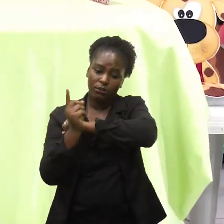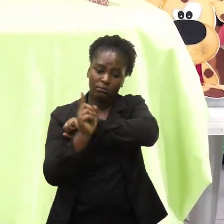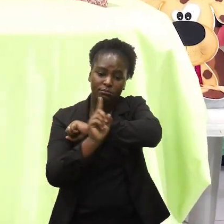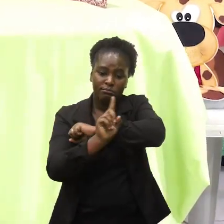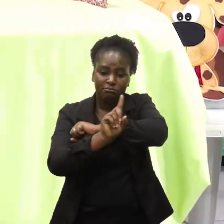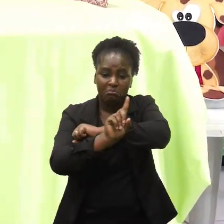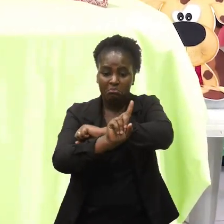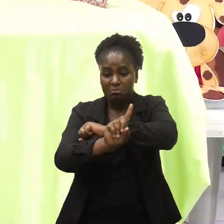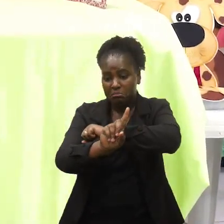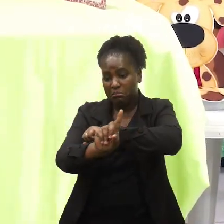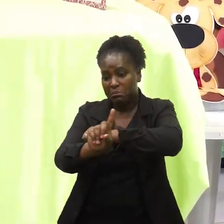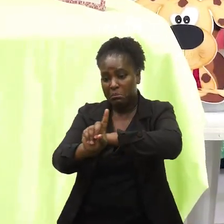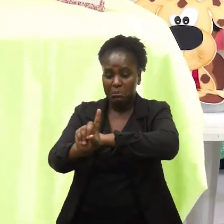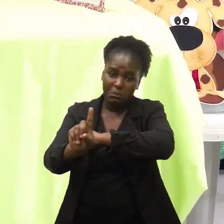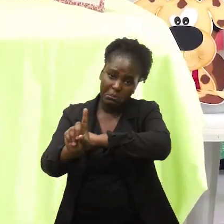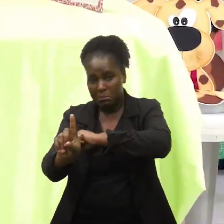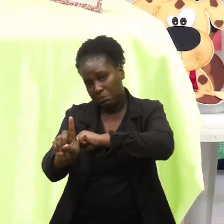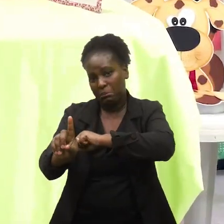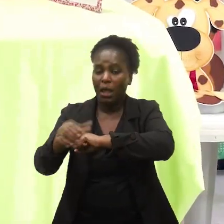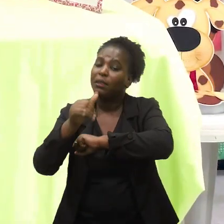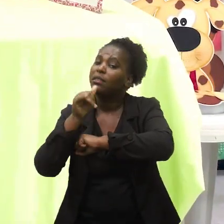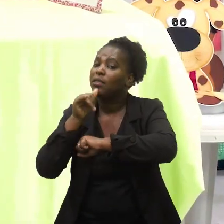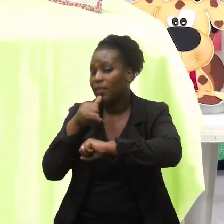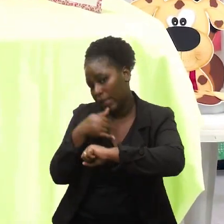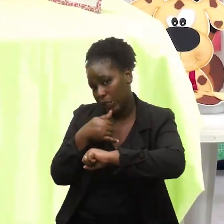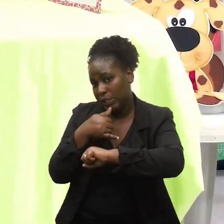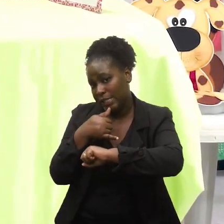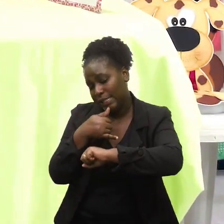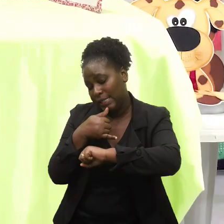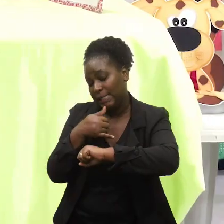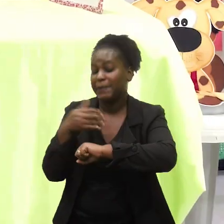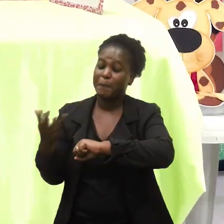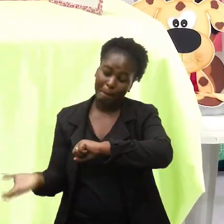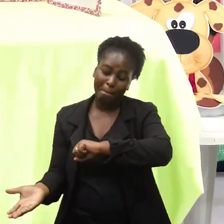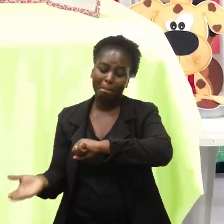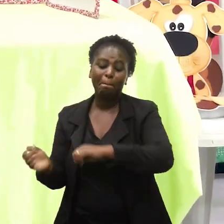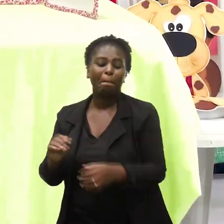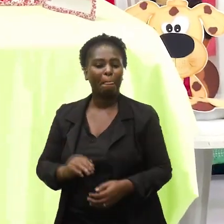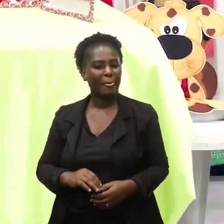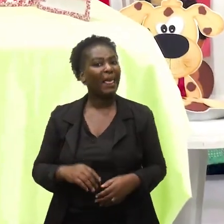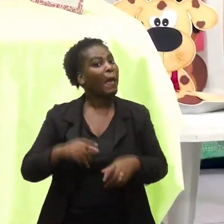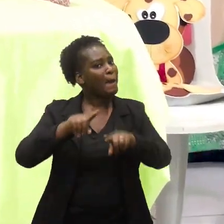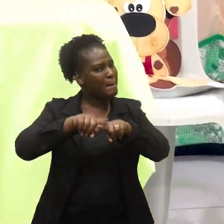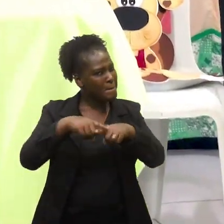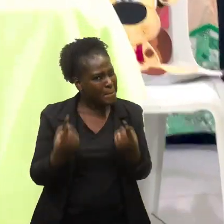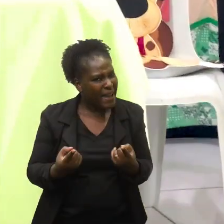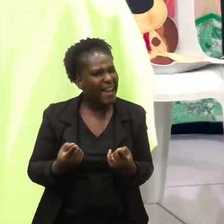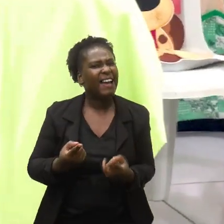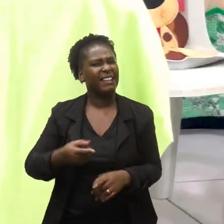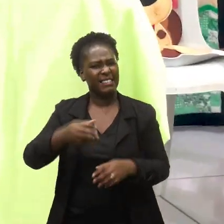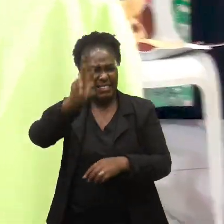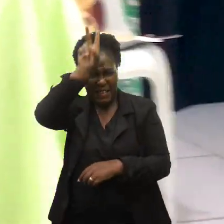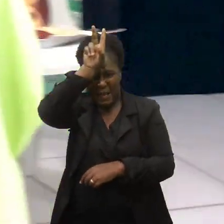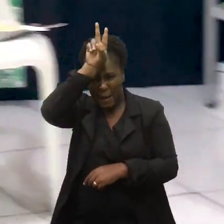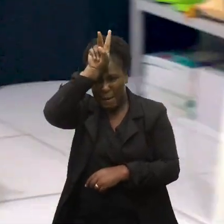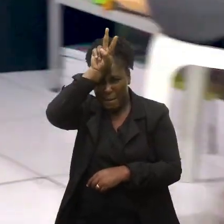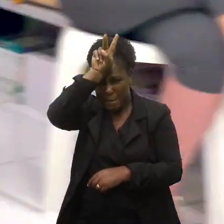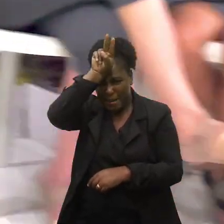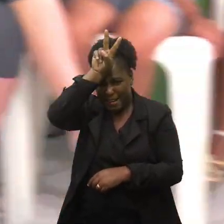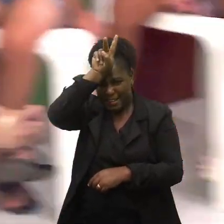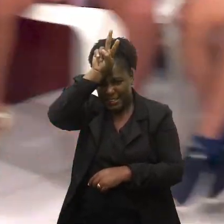Aí ela foi de novo na janela e disse: quem quer casar com a